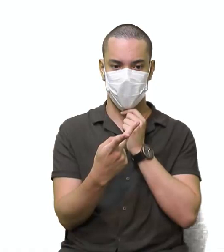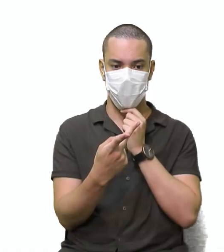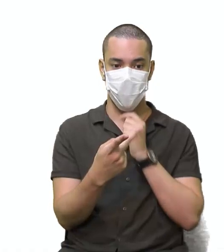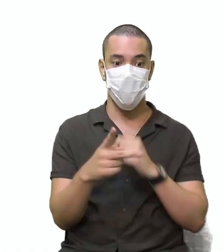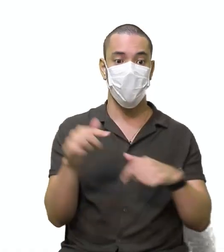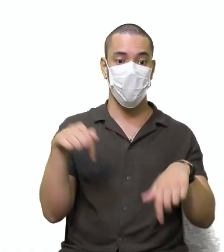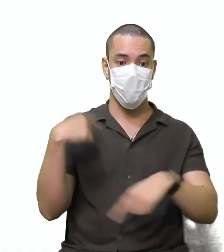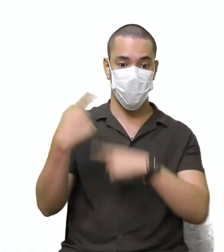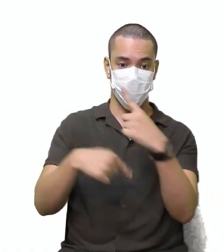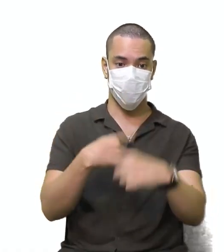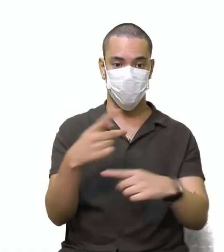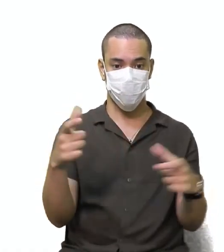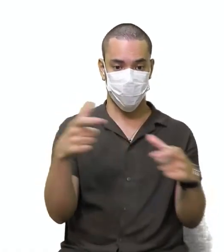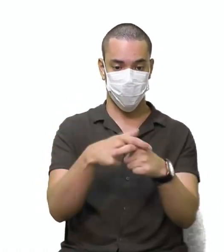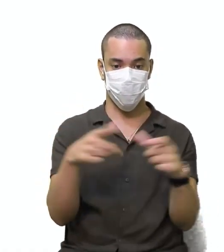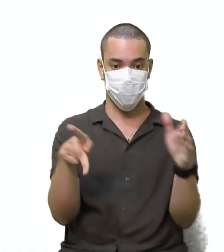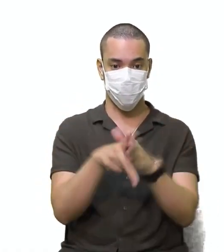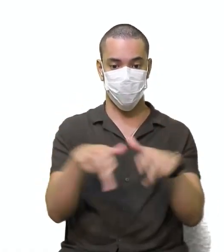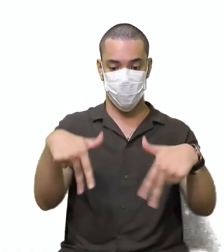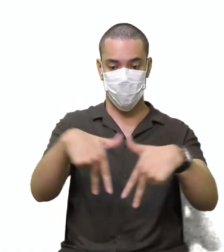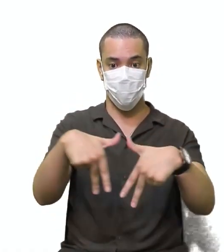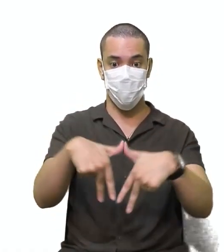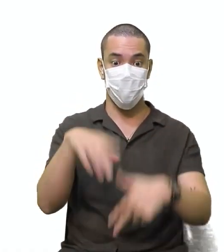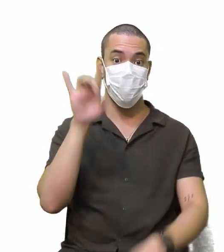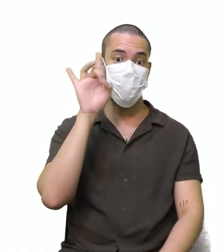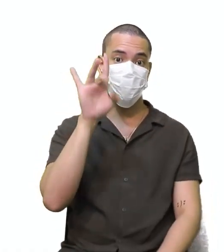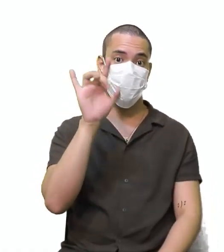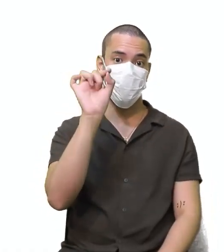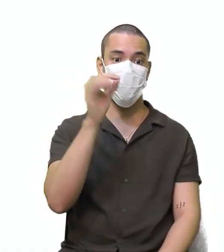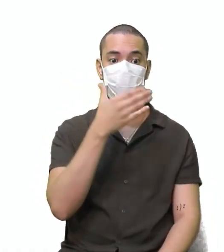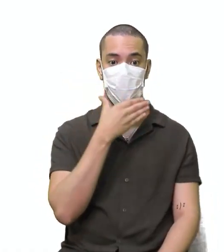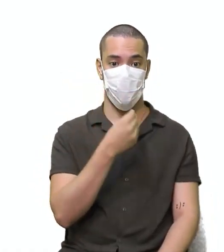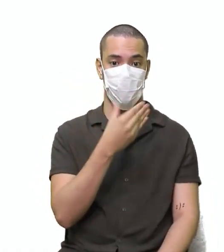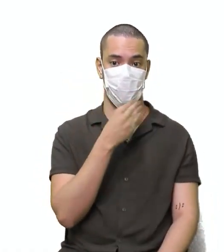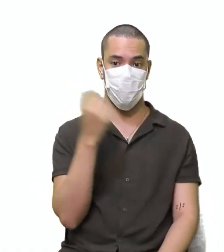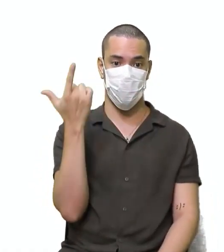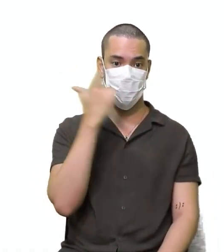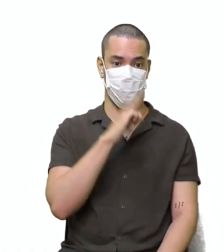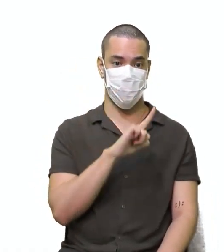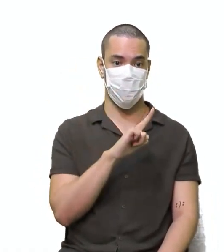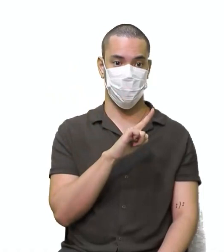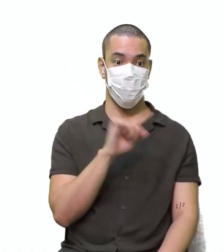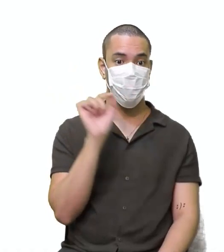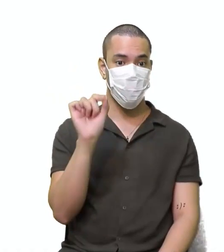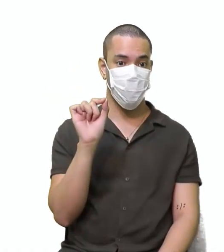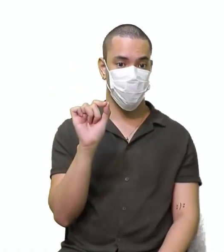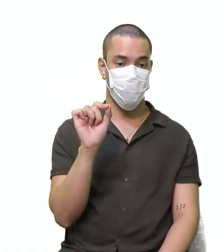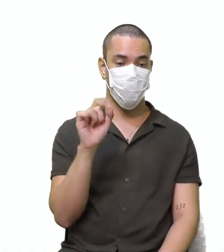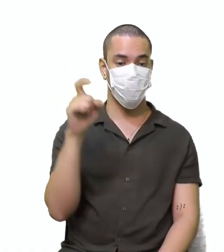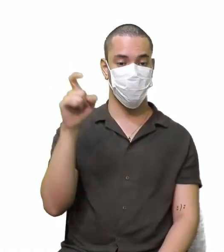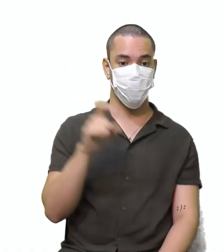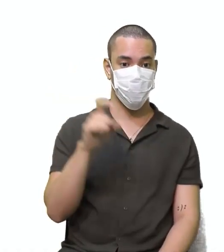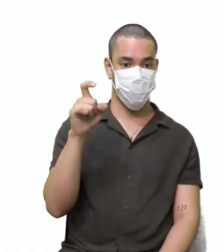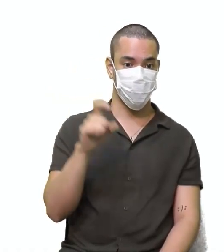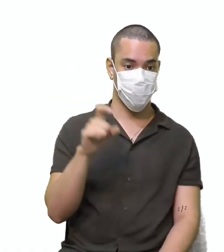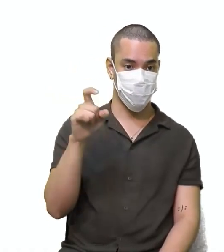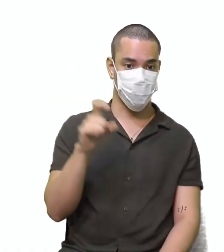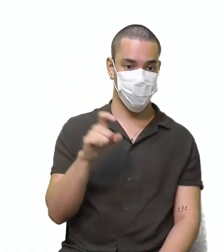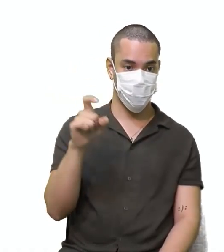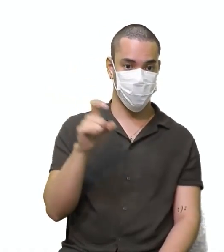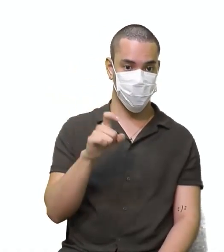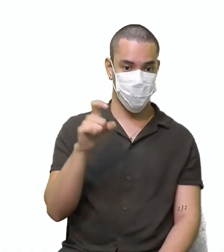ao sexo é aquela que só atinge o homem, né? O cromossomo cromossomo X, Y. né? O cromossomo